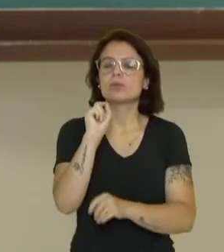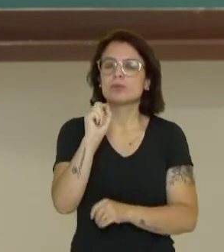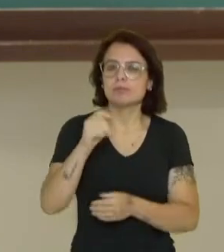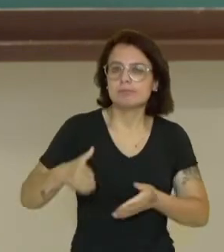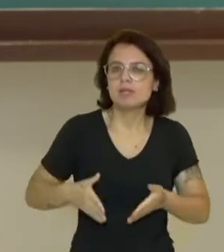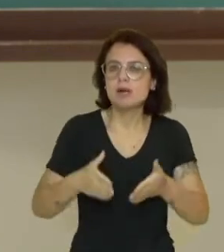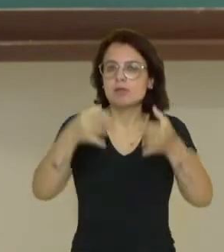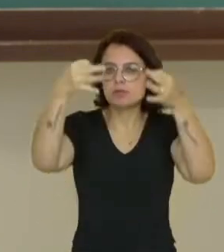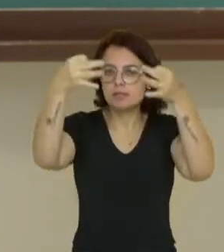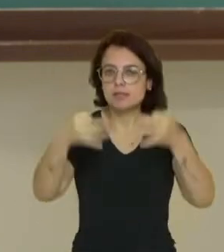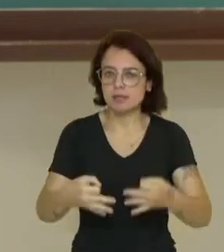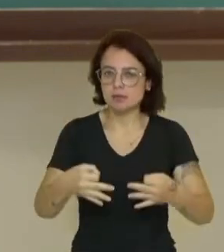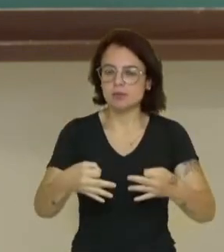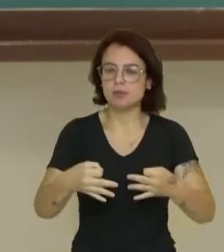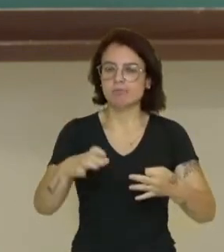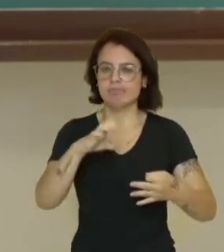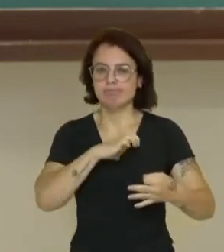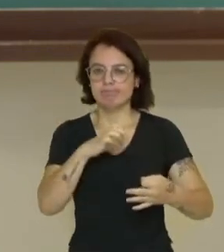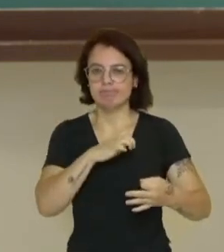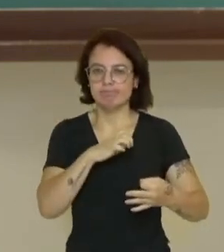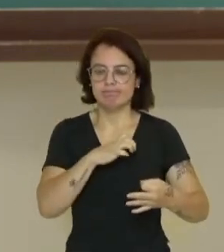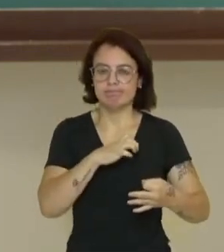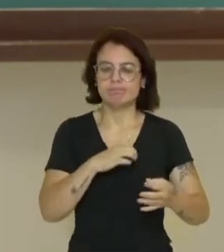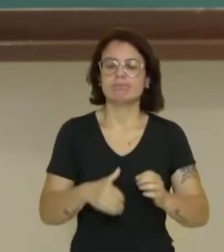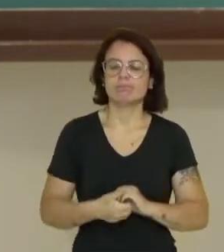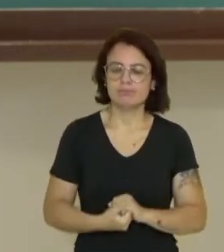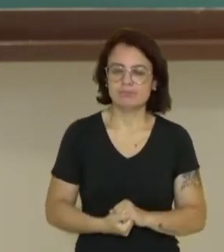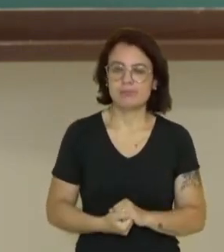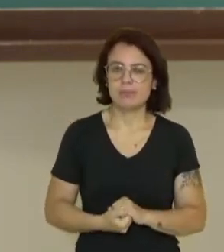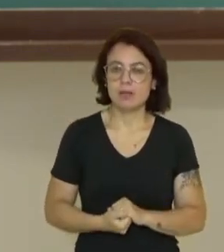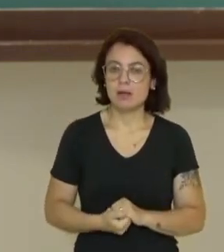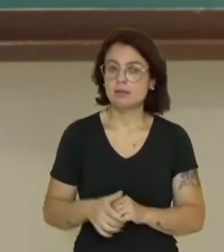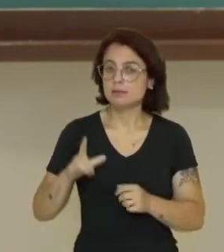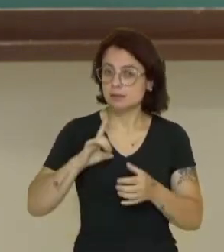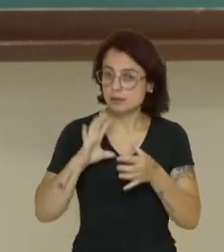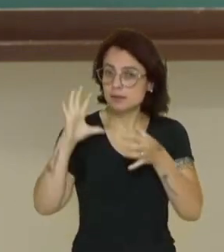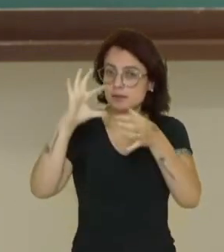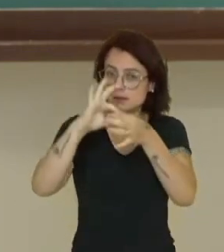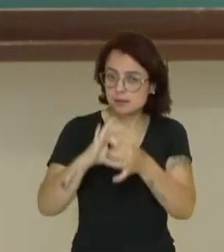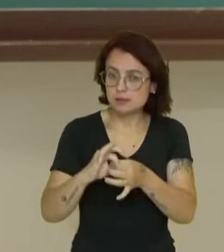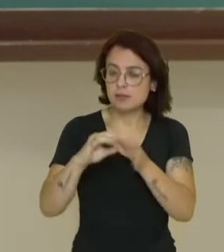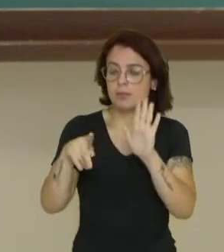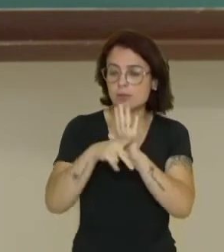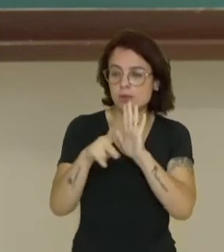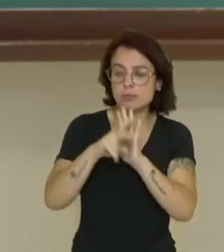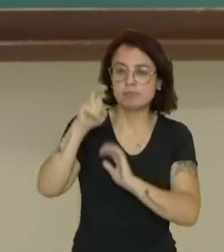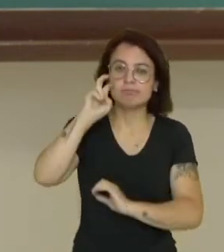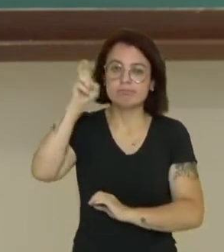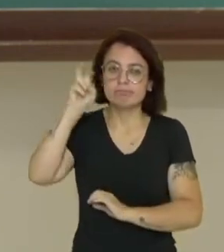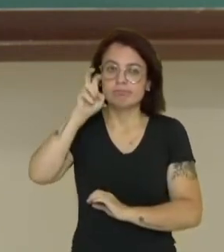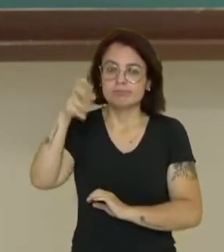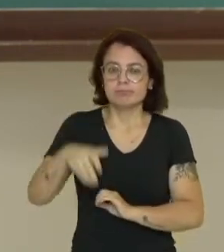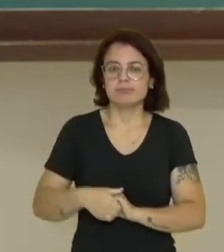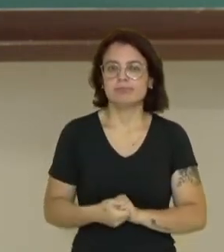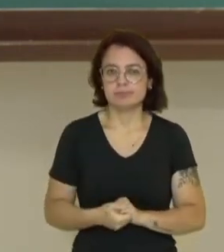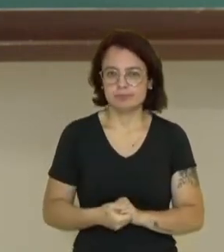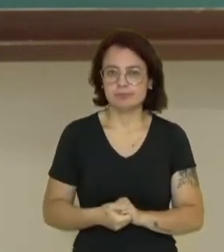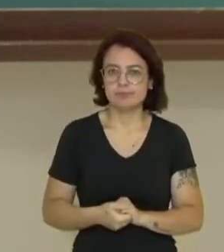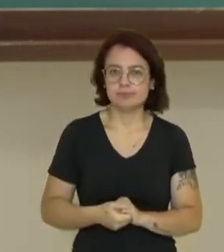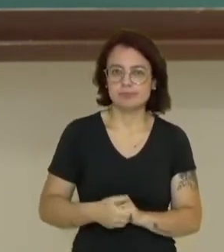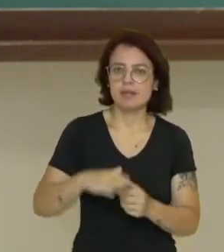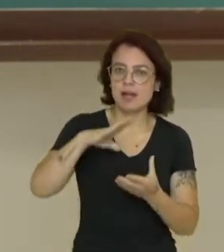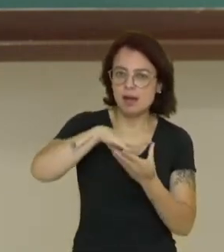caminho certo, ético a percorrer. Isso ligado sempre à intelectualidade, à alma,